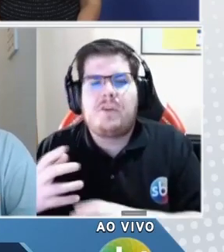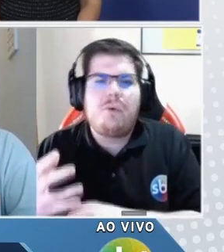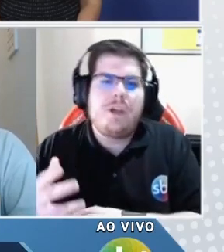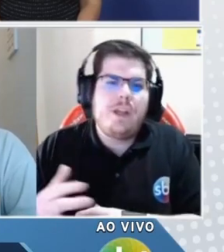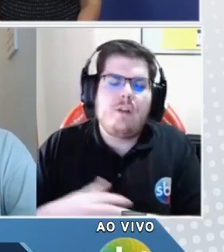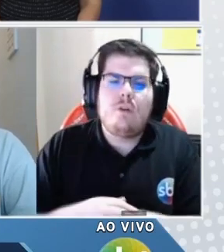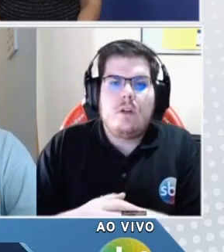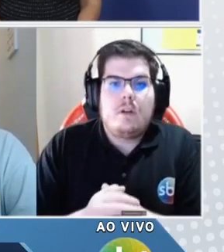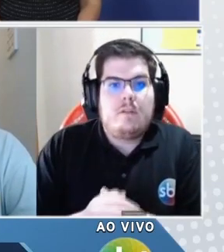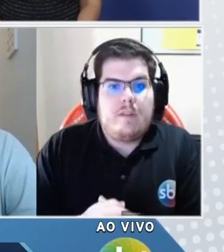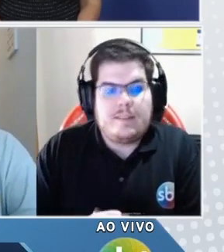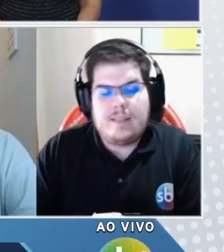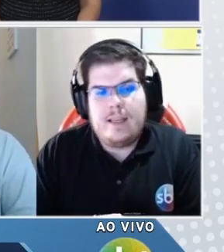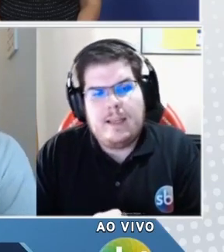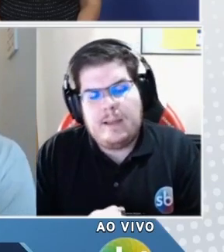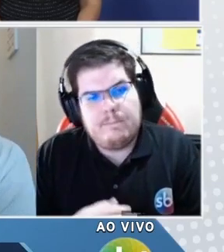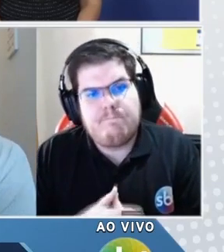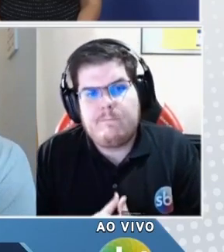caminho mais tranquilo,